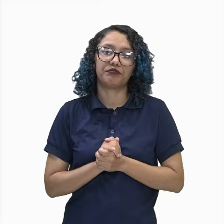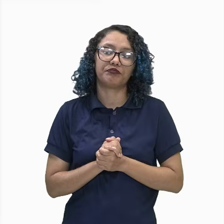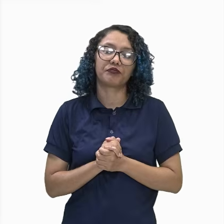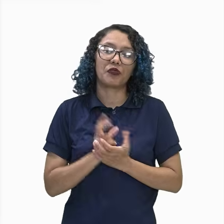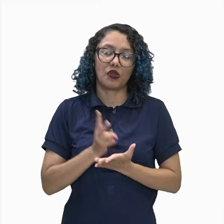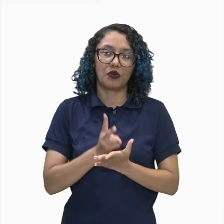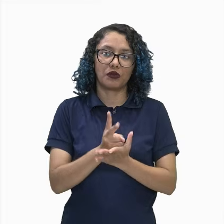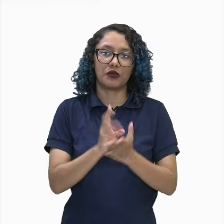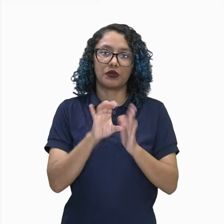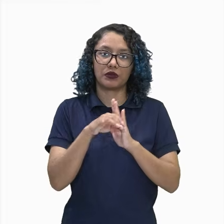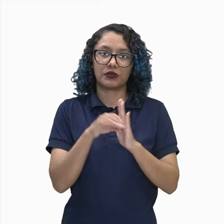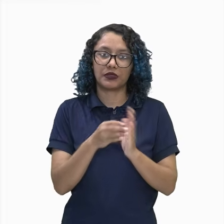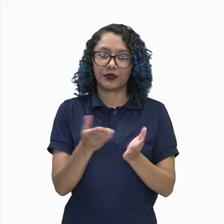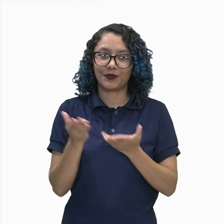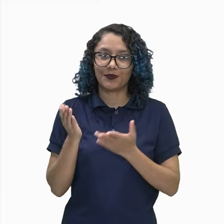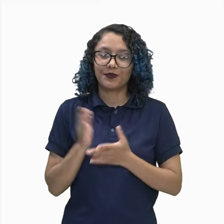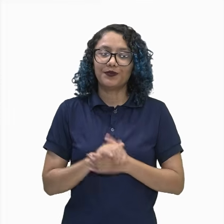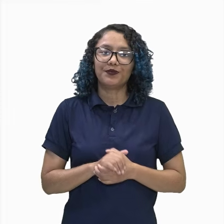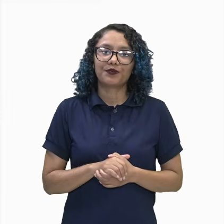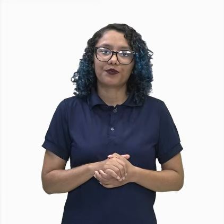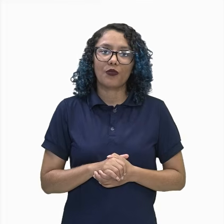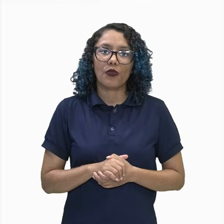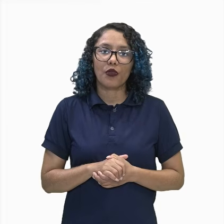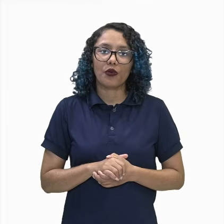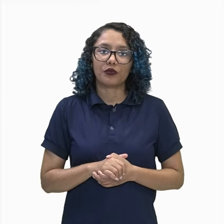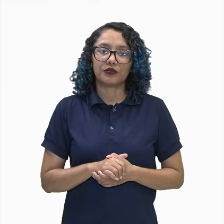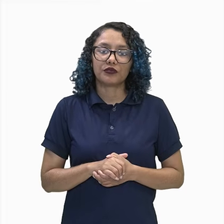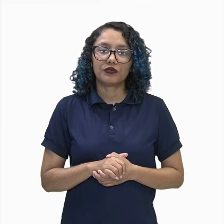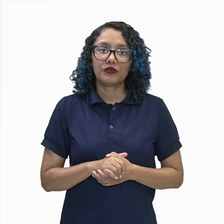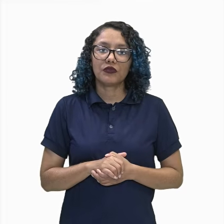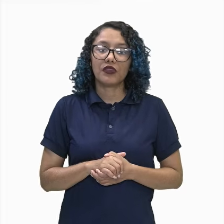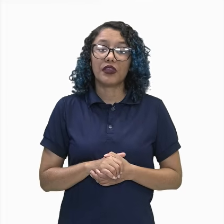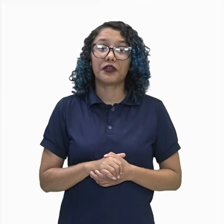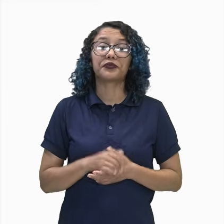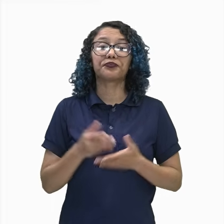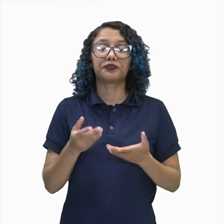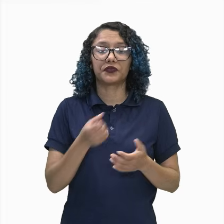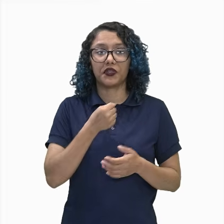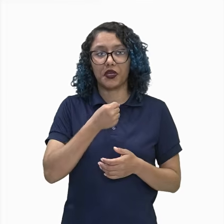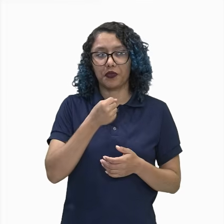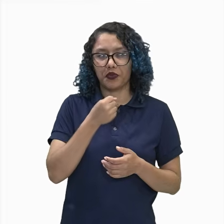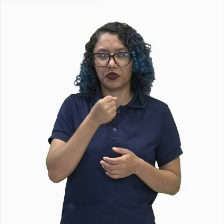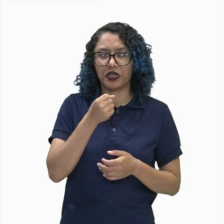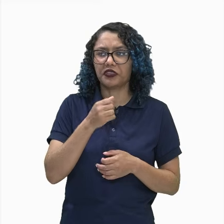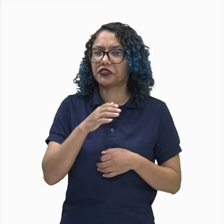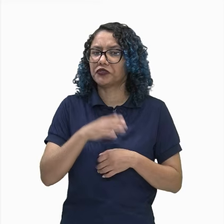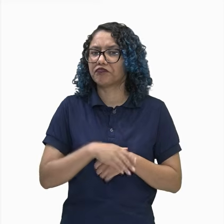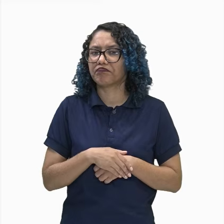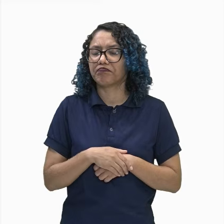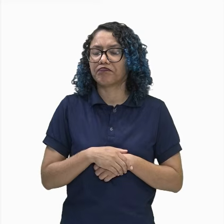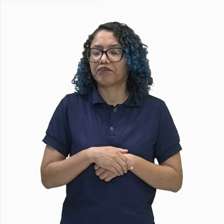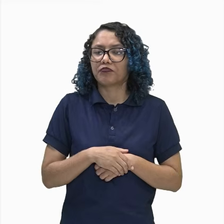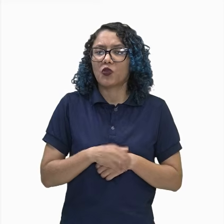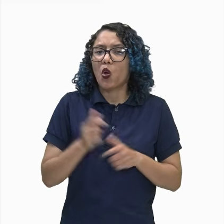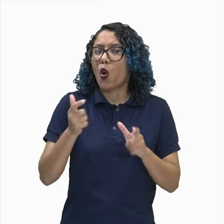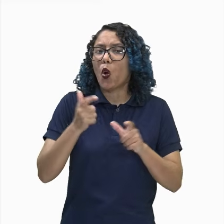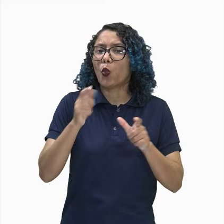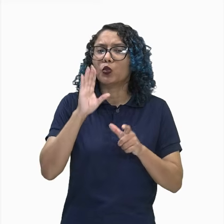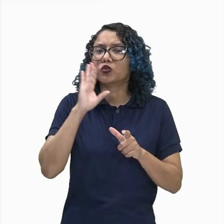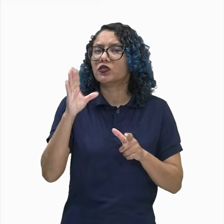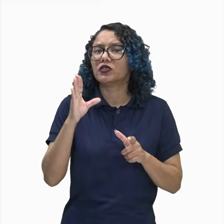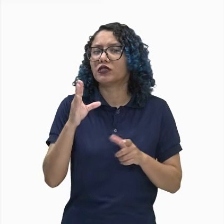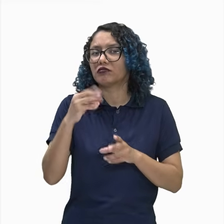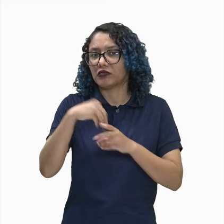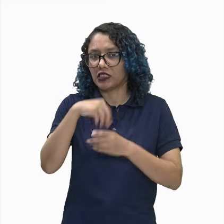reportagem, próxima tela, é mais frequente, ou seja, a reportagem é mais frequente em revistas